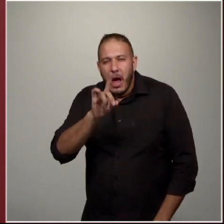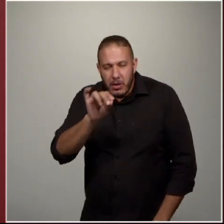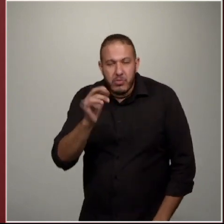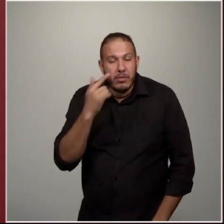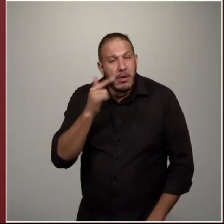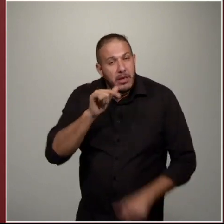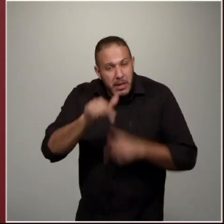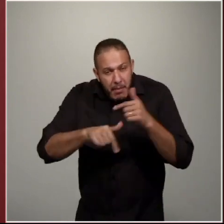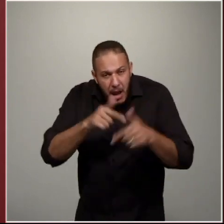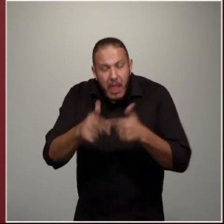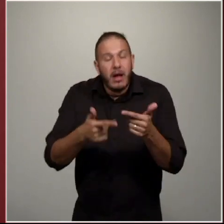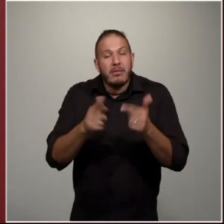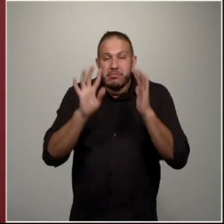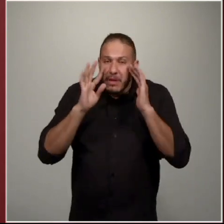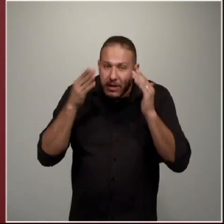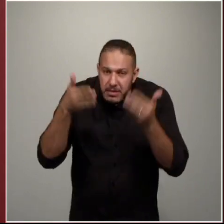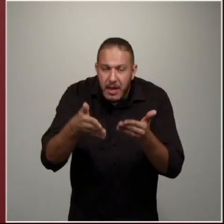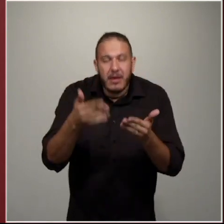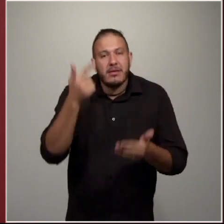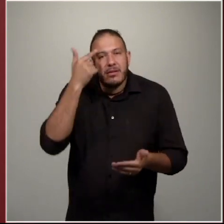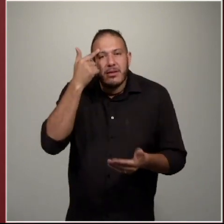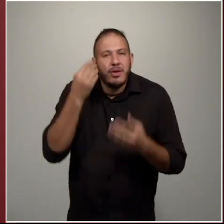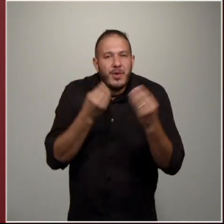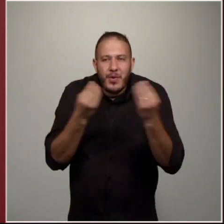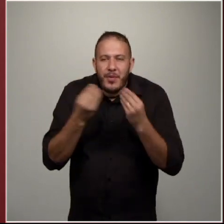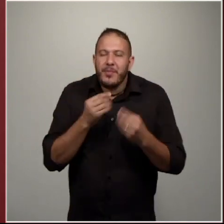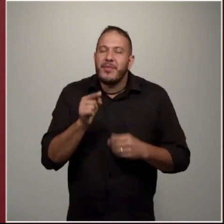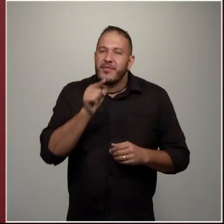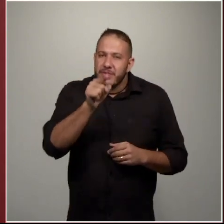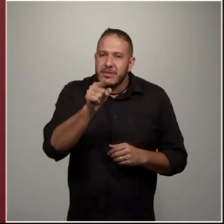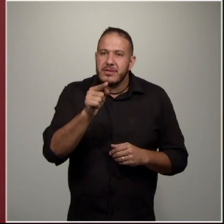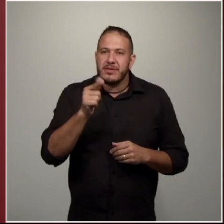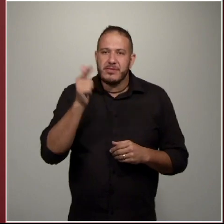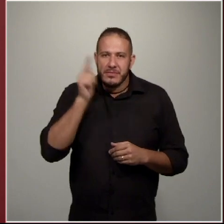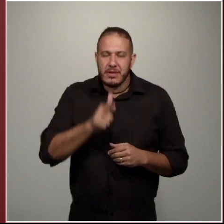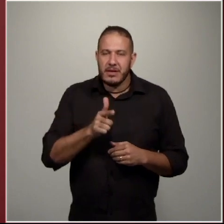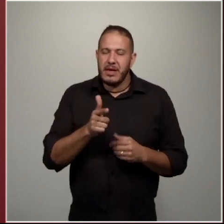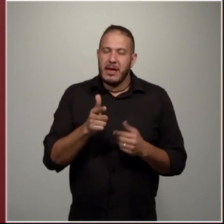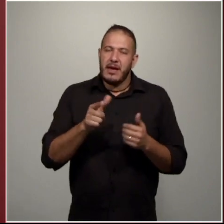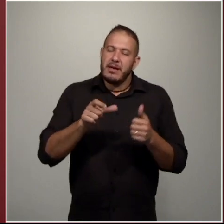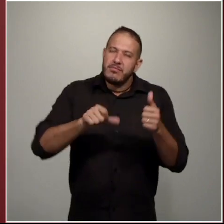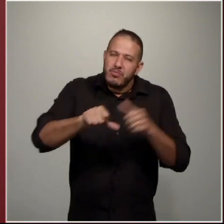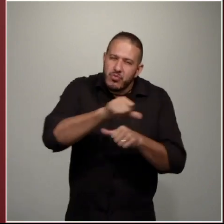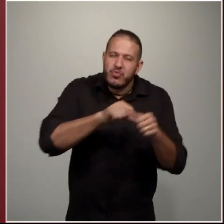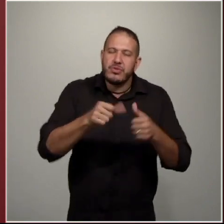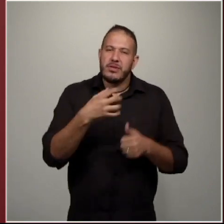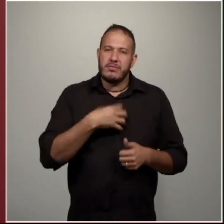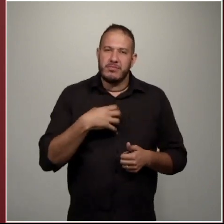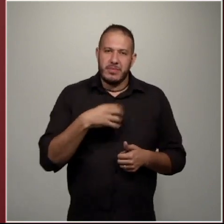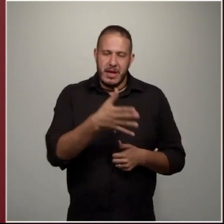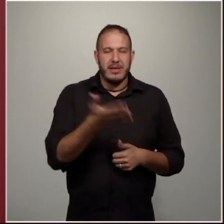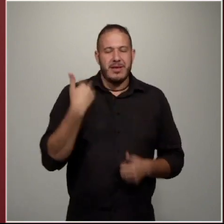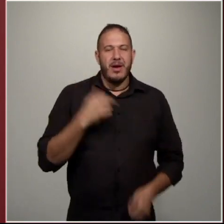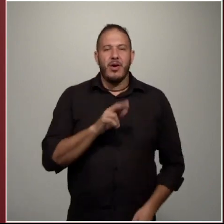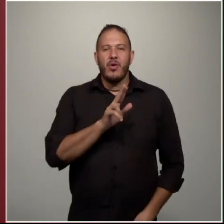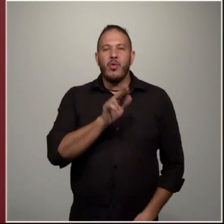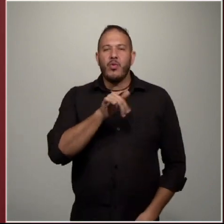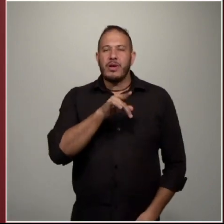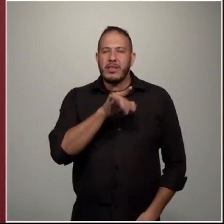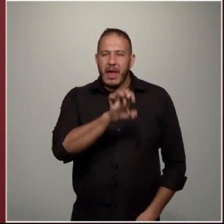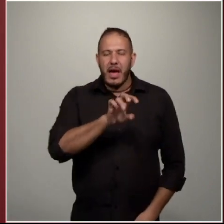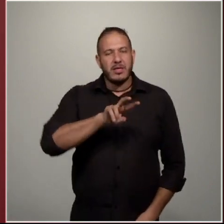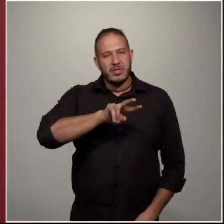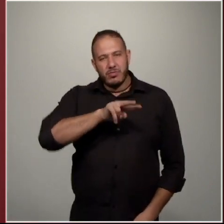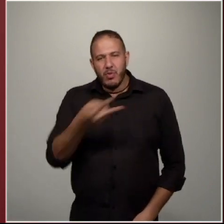ideia de base na idéia de como é você é través haidê de um da casa das unidades para casa das dezenas